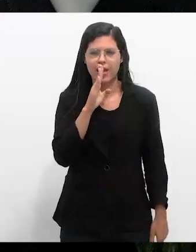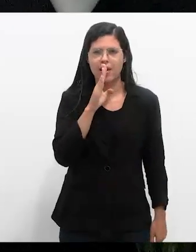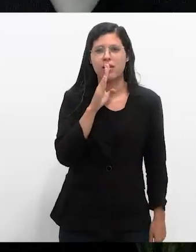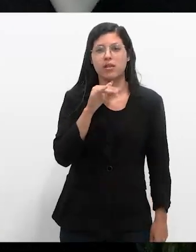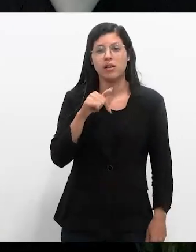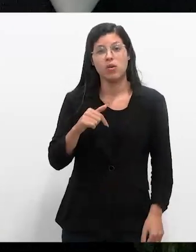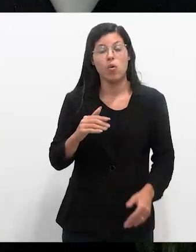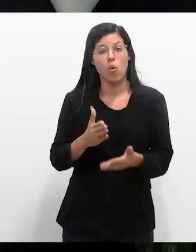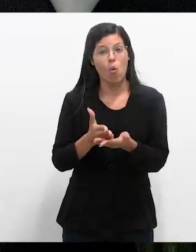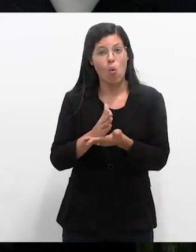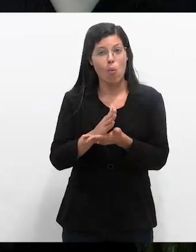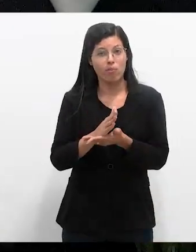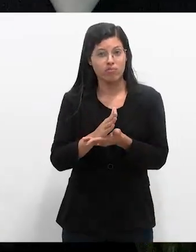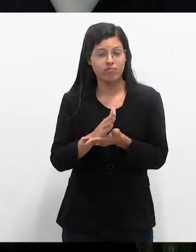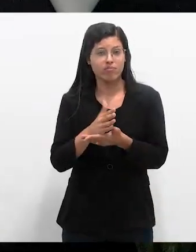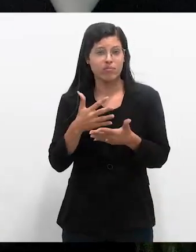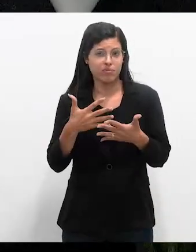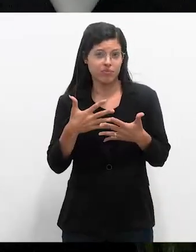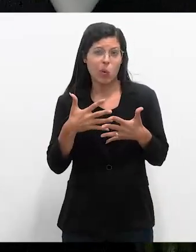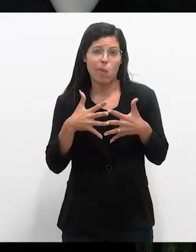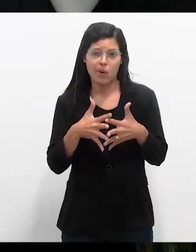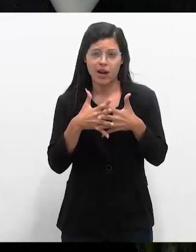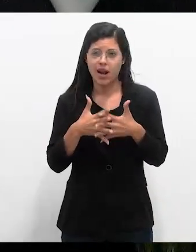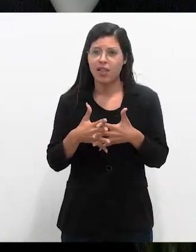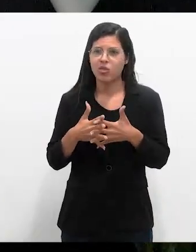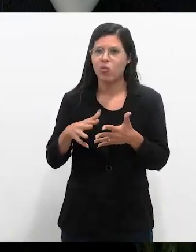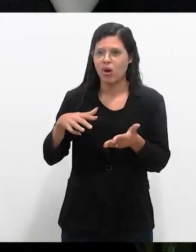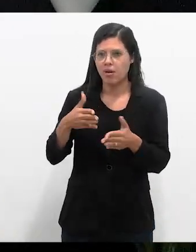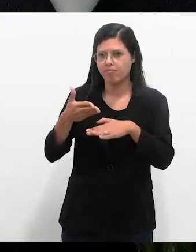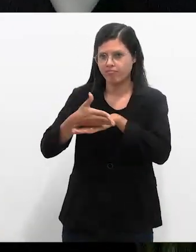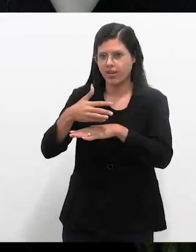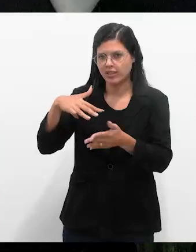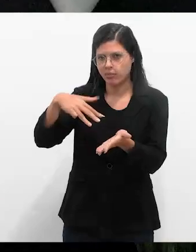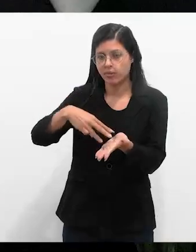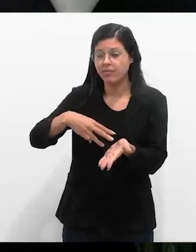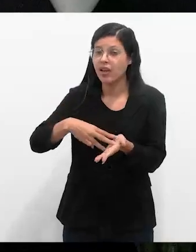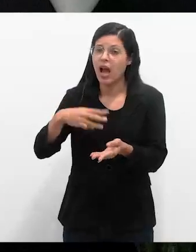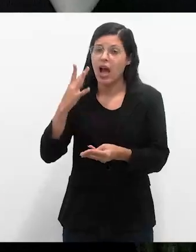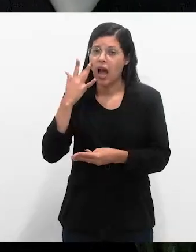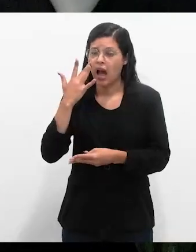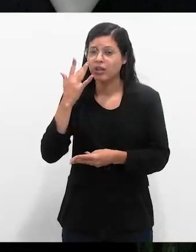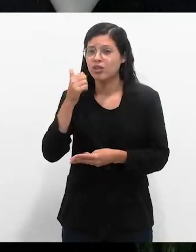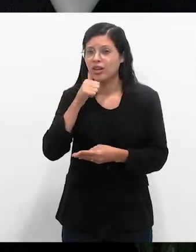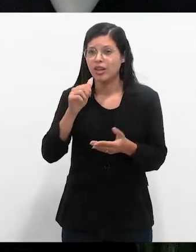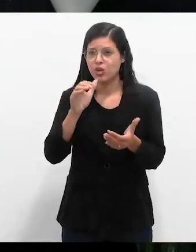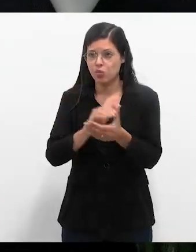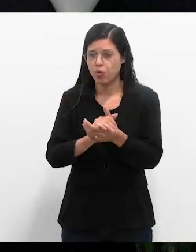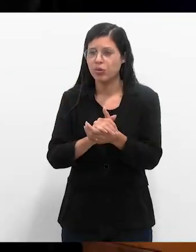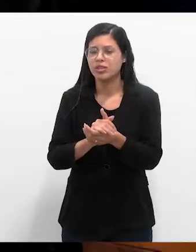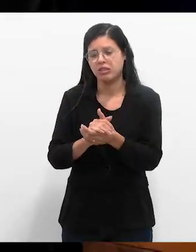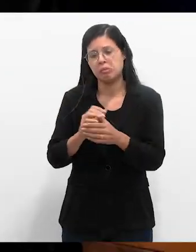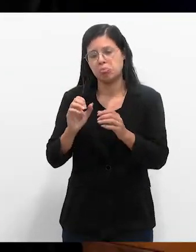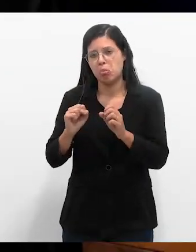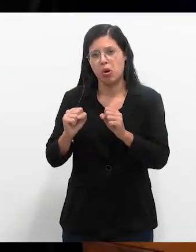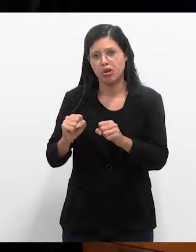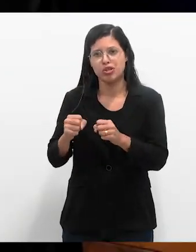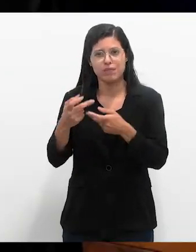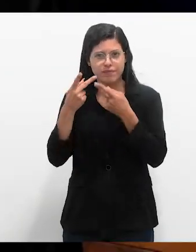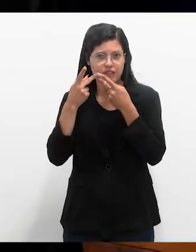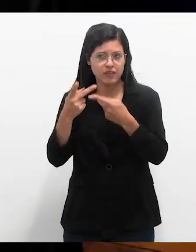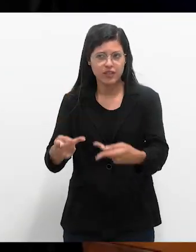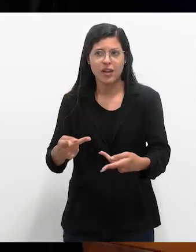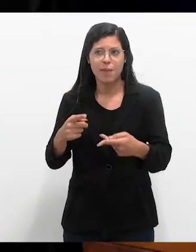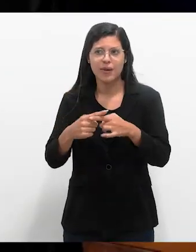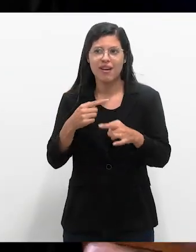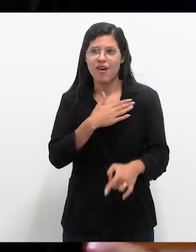acho muito complicado para ele estar naquela Marquês de Sapucaí. Sim. Acho que a esposa dele, a rainha, virá, porque ela gosta, né?